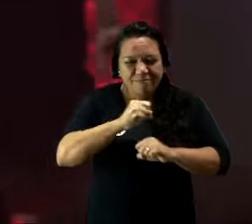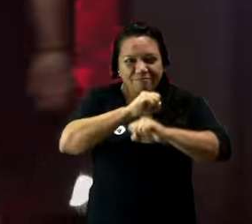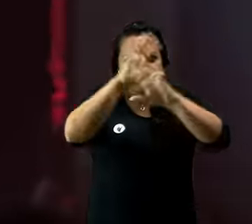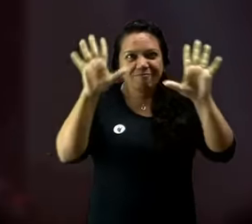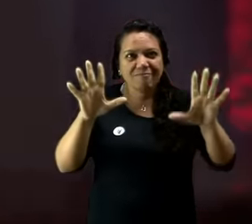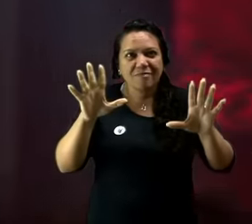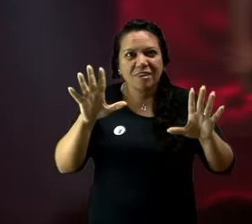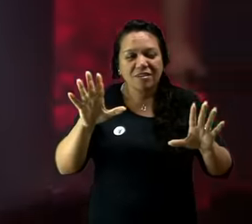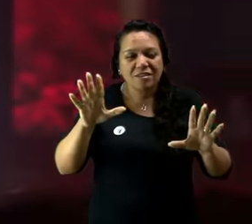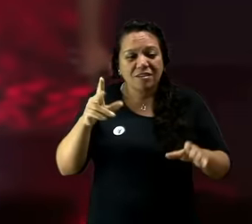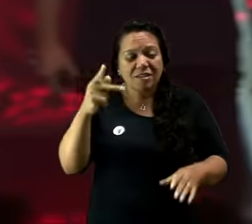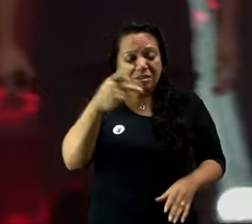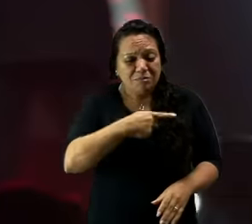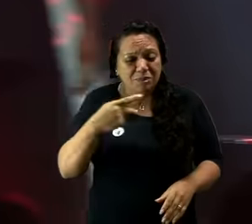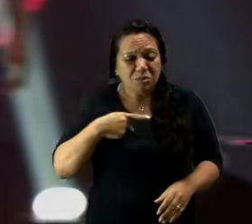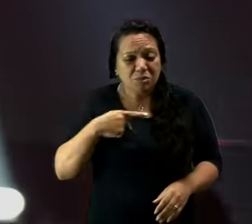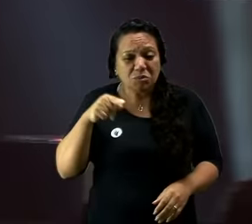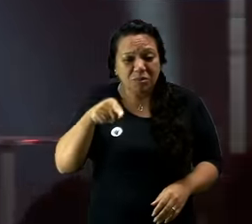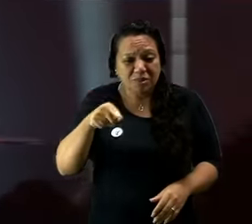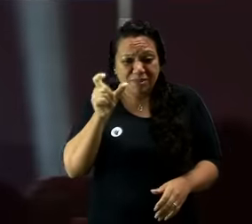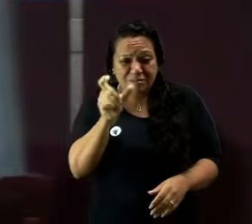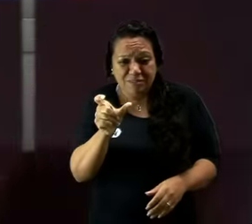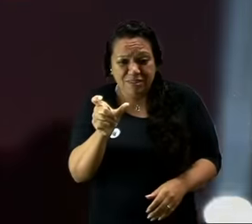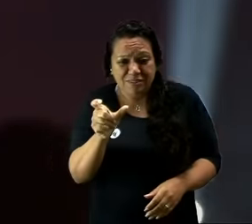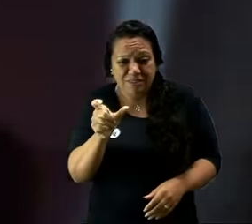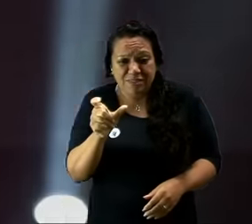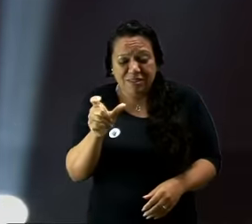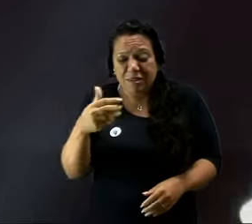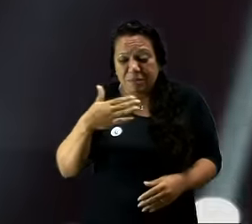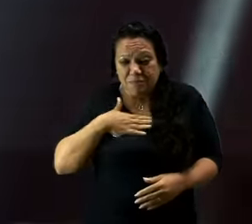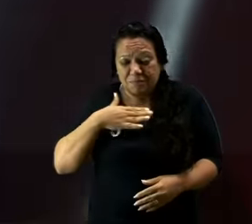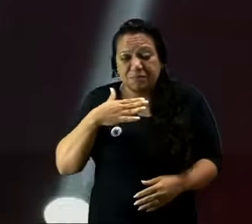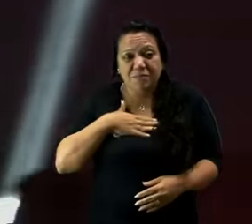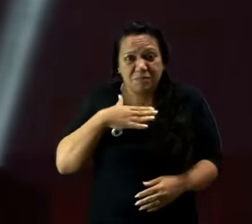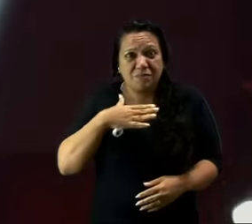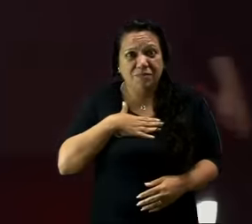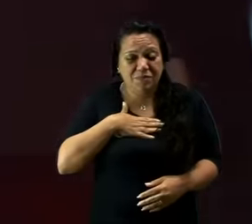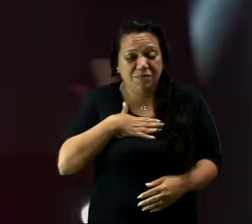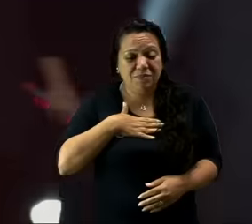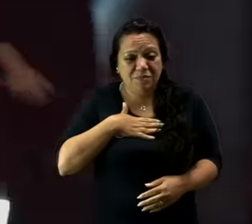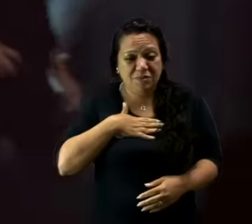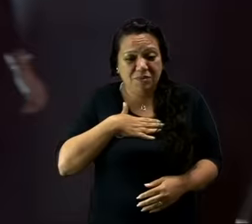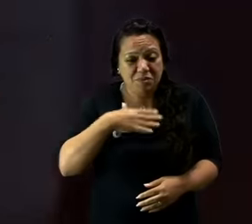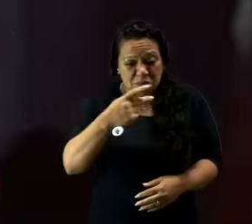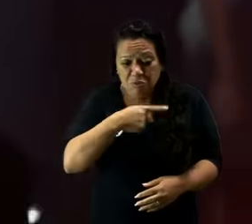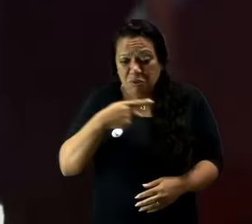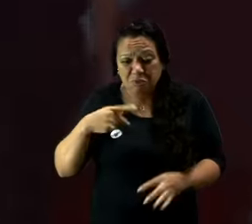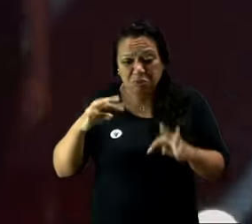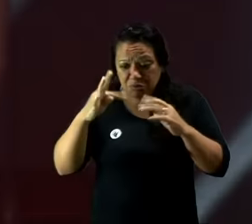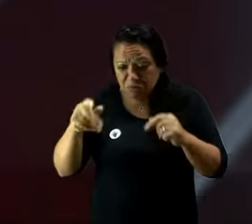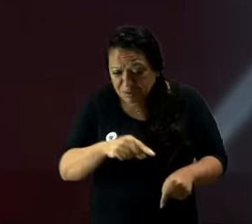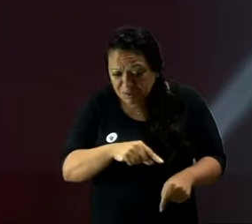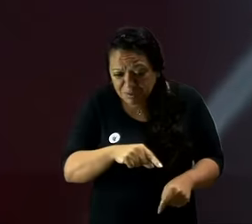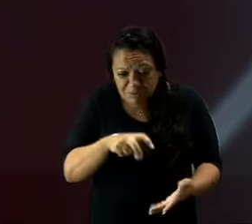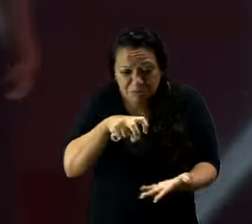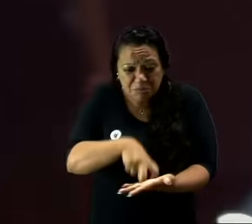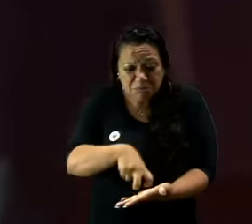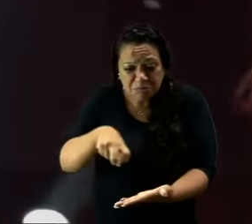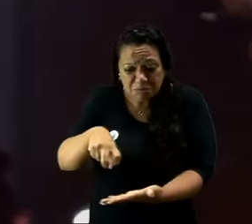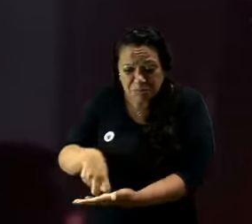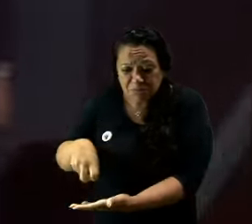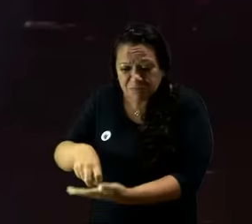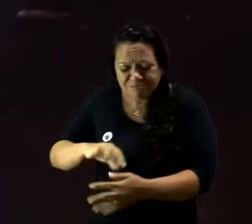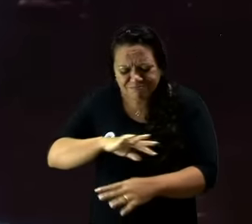pastor, essa palavra foi para mim. Os pastores nossos estão tudo de cara no chão aqui, irmão. Nossos pastores estão tudo aqui,